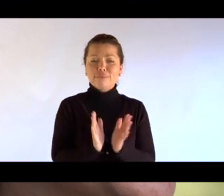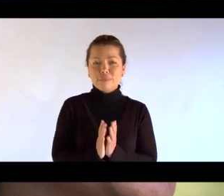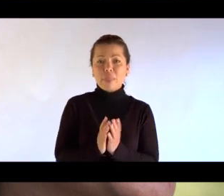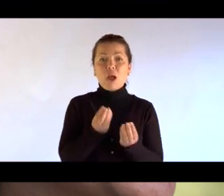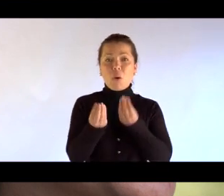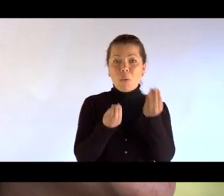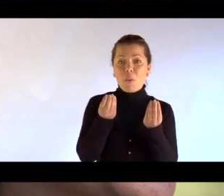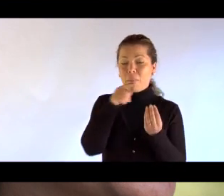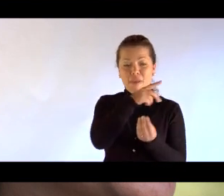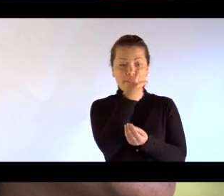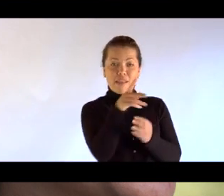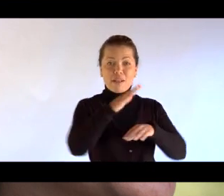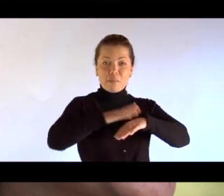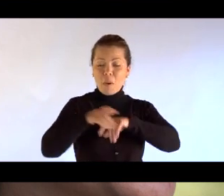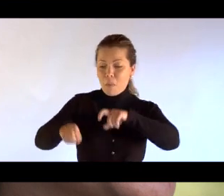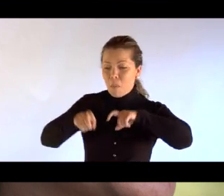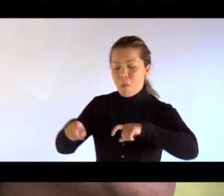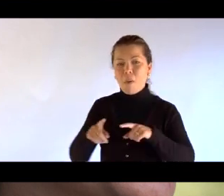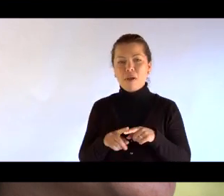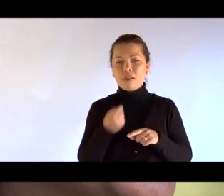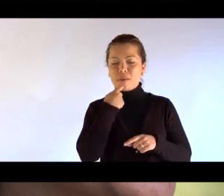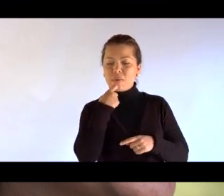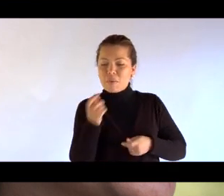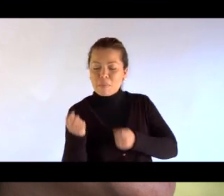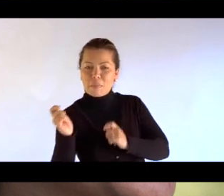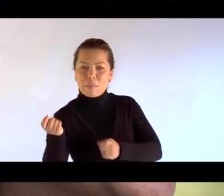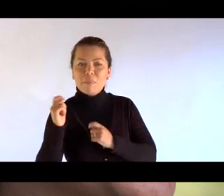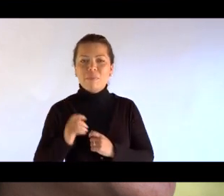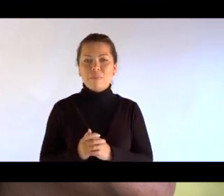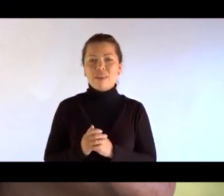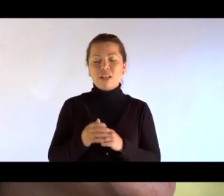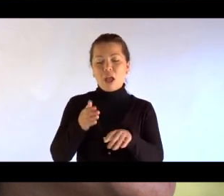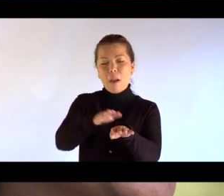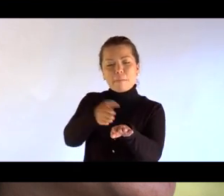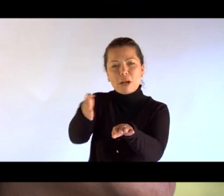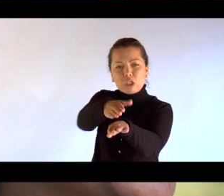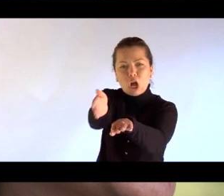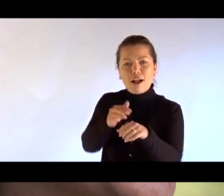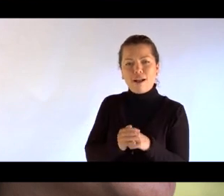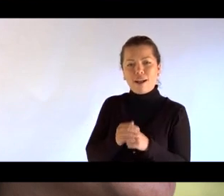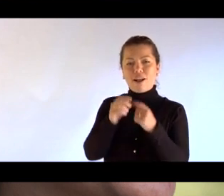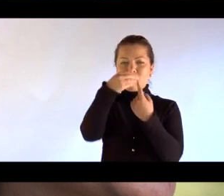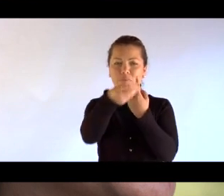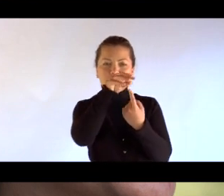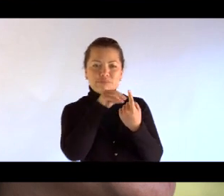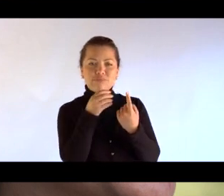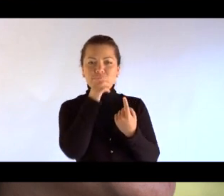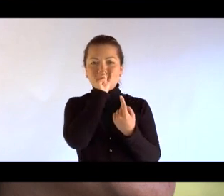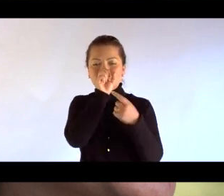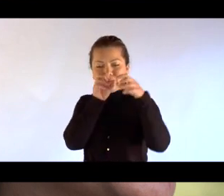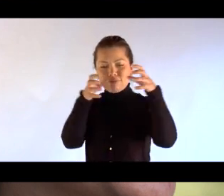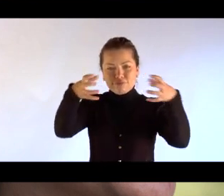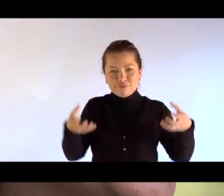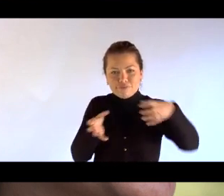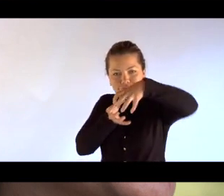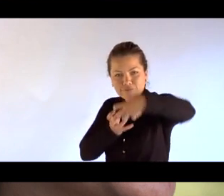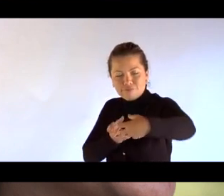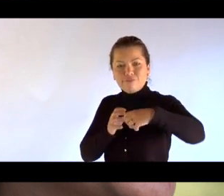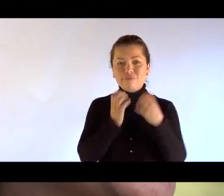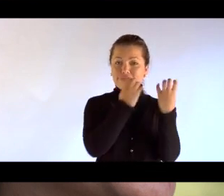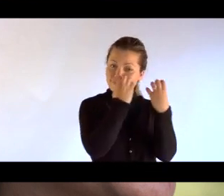econômicas implementadas e viabilizadas pela mão de obra do escravo e do negro livre. Estes são seus ancestrais,